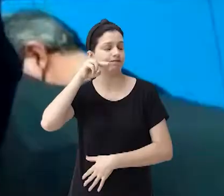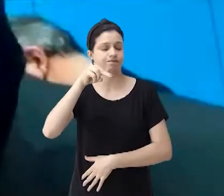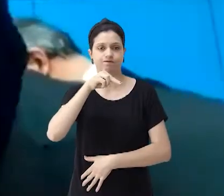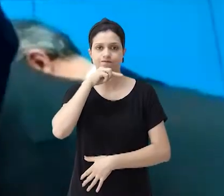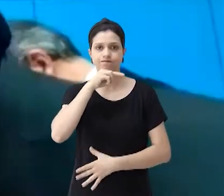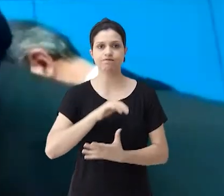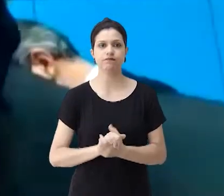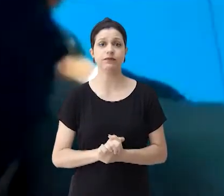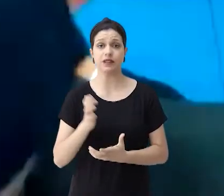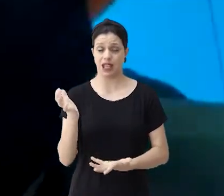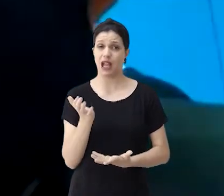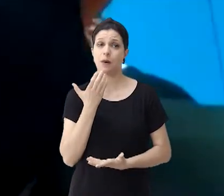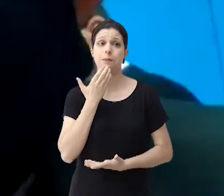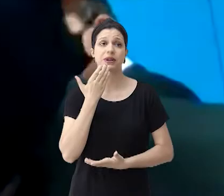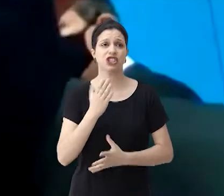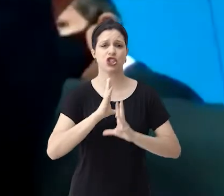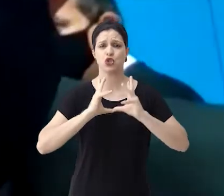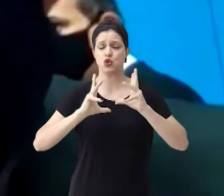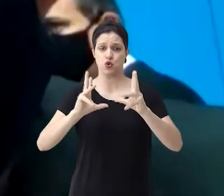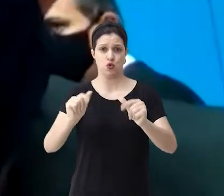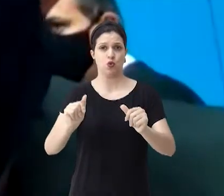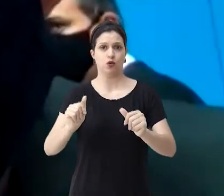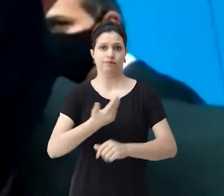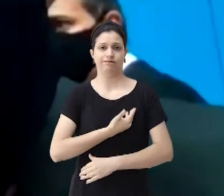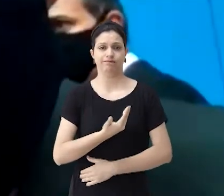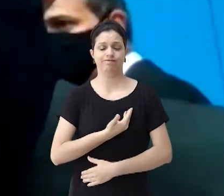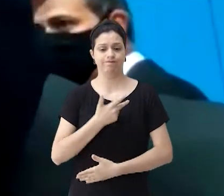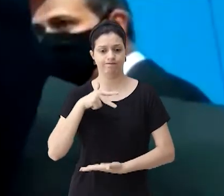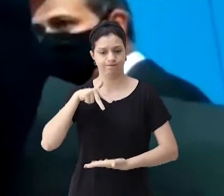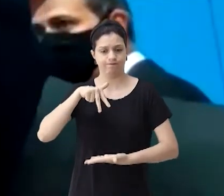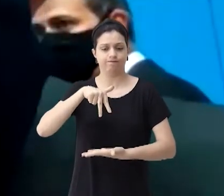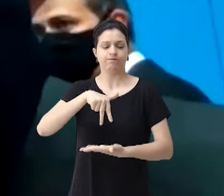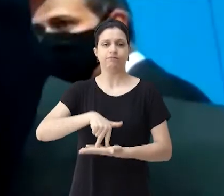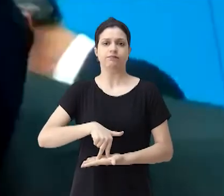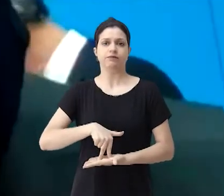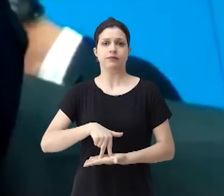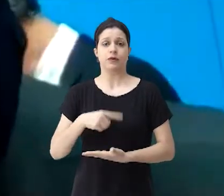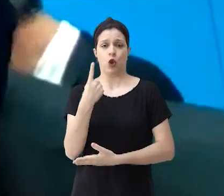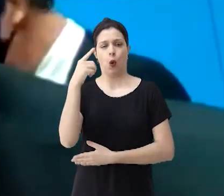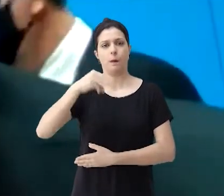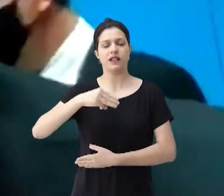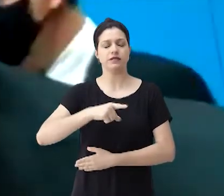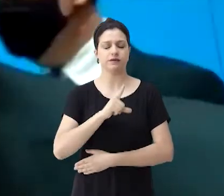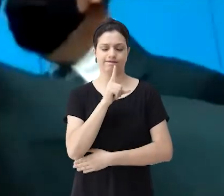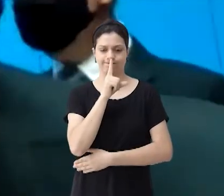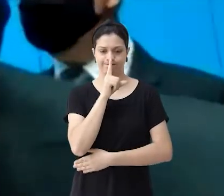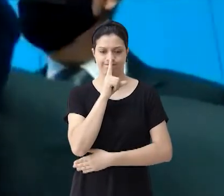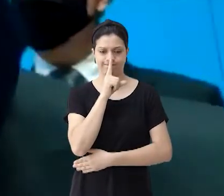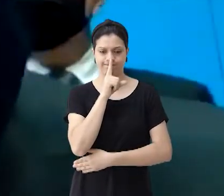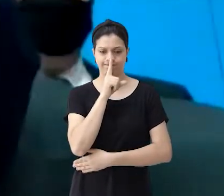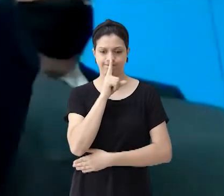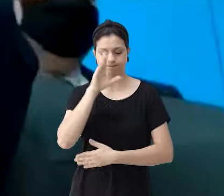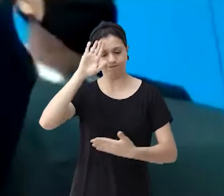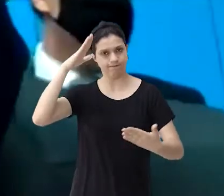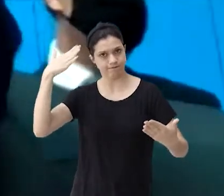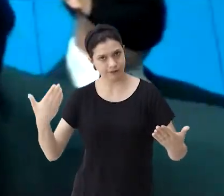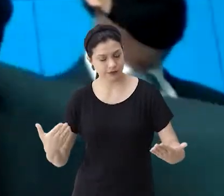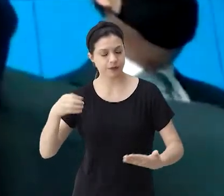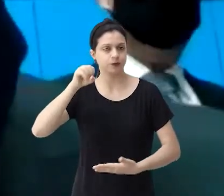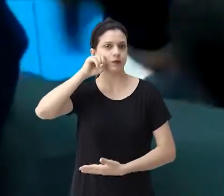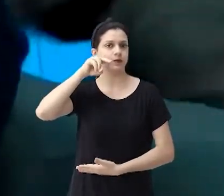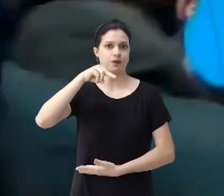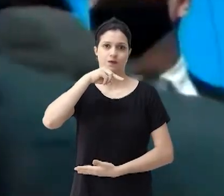Matos. E eu gostaria de pedir a todos os colegas que a gente ficasse de pé e fizéssemos 1 minuto de silêncio